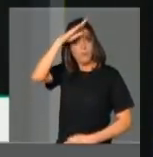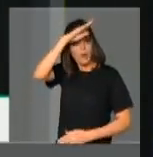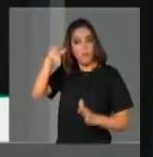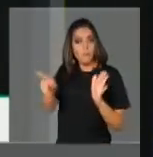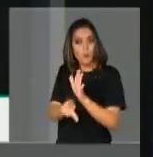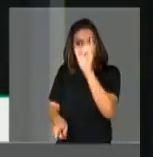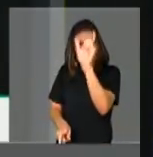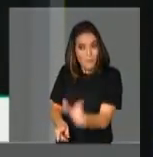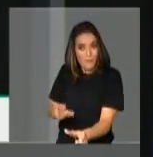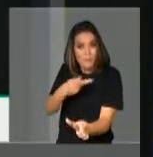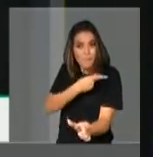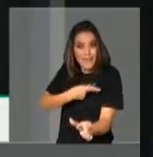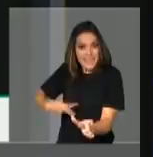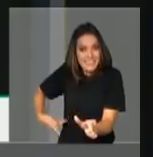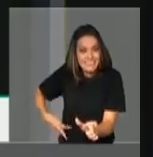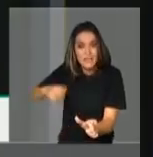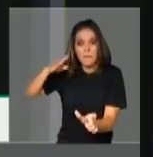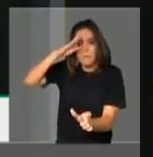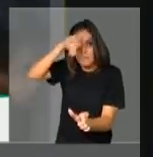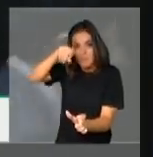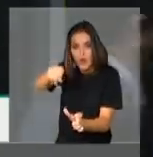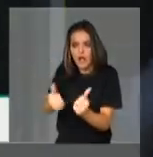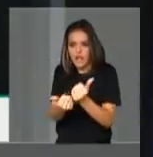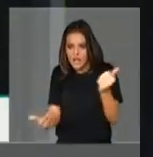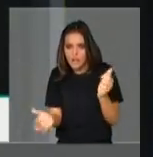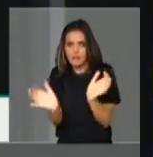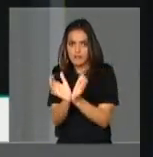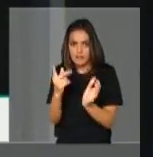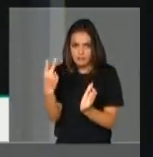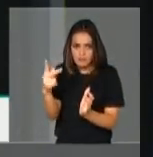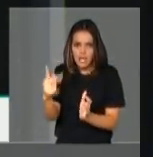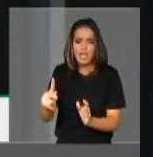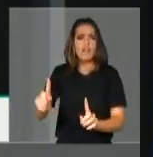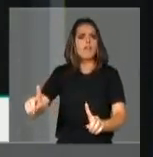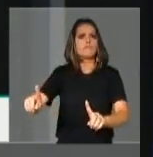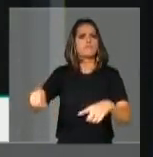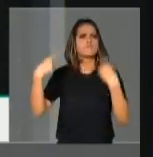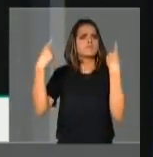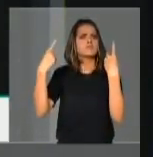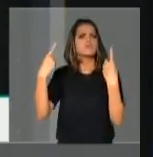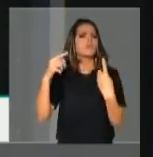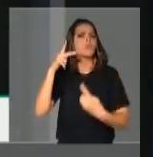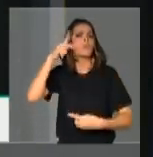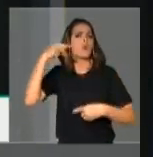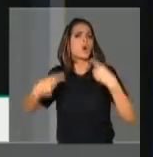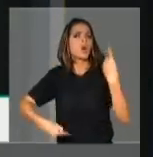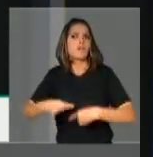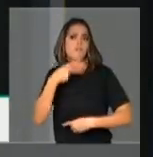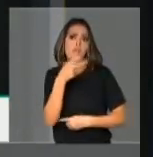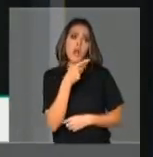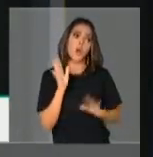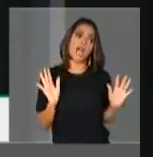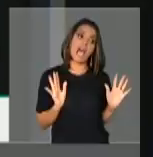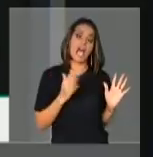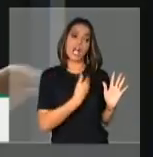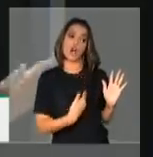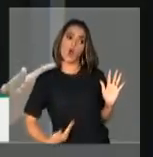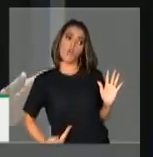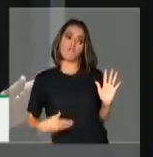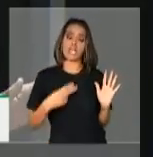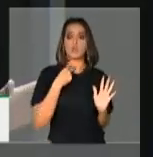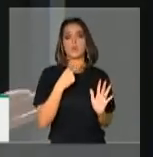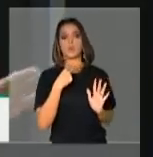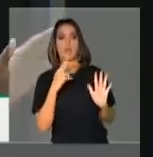pelo próprio presidente, tentou passar um recado nesse último domingo de que não há governo porque ele está